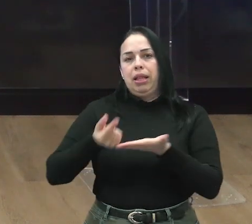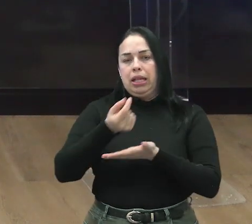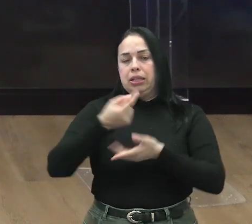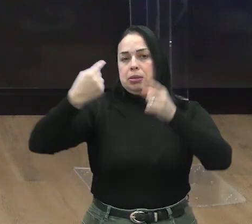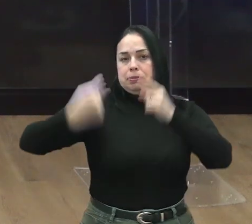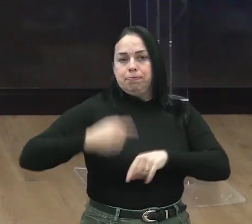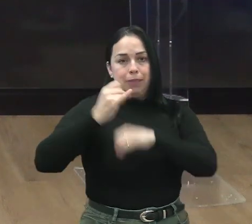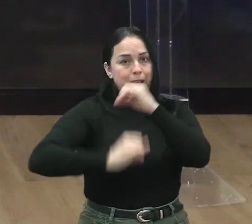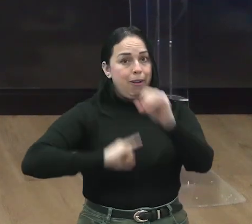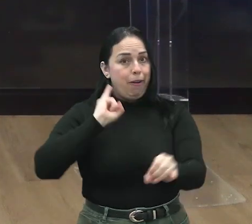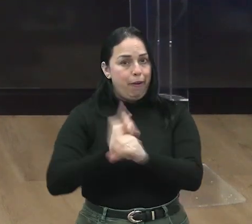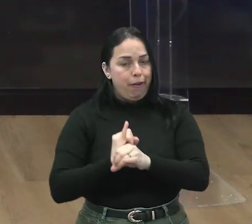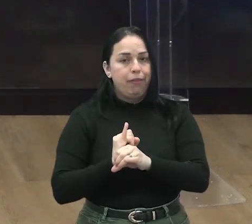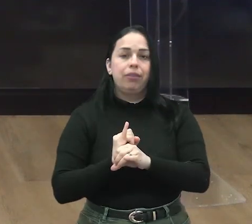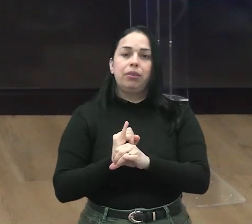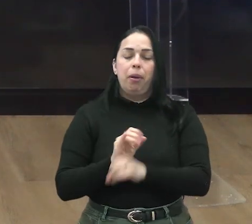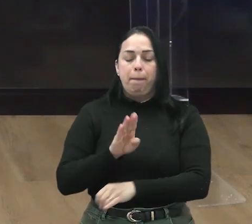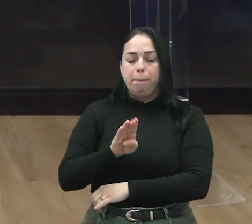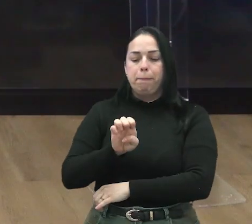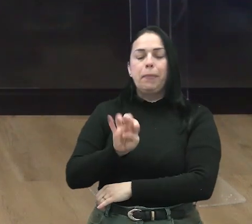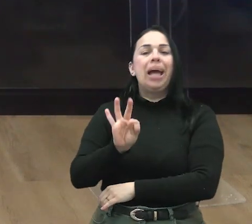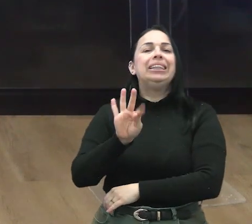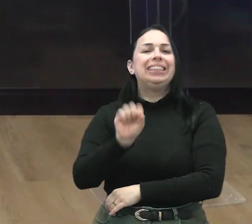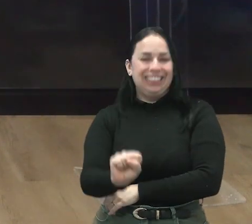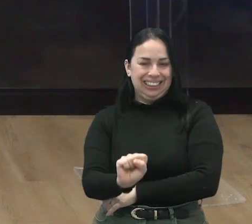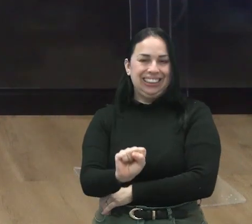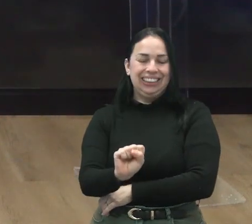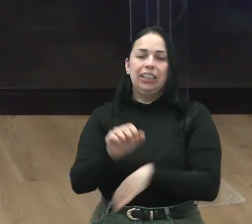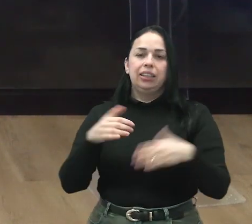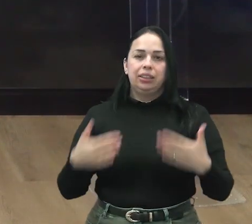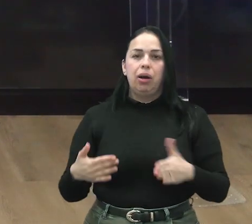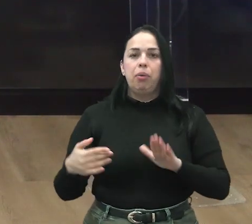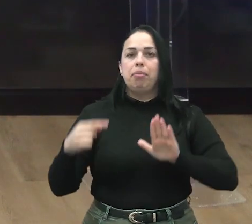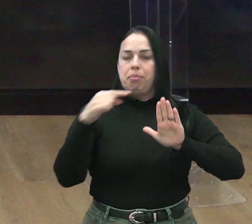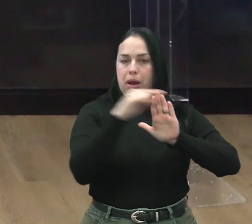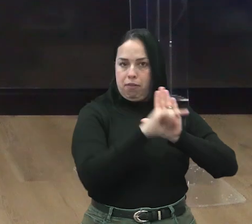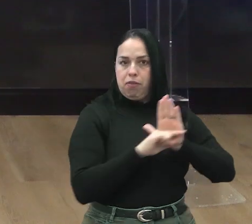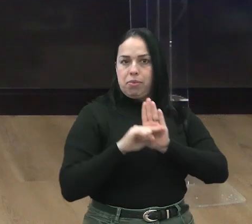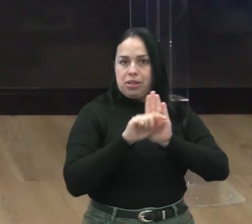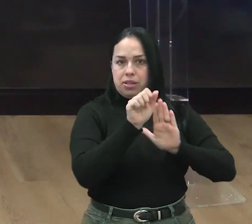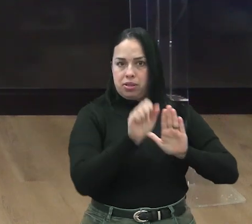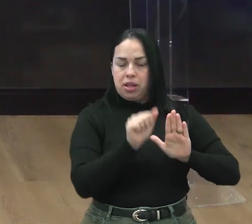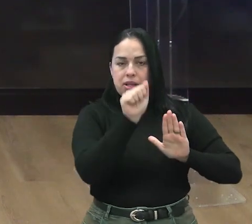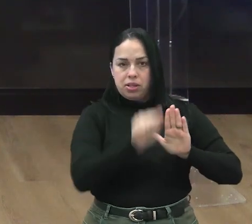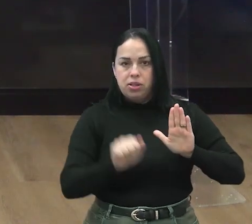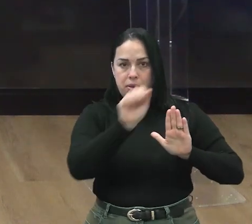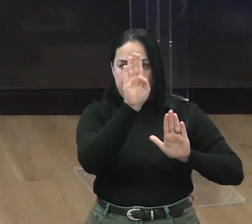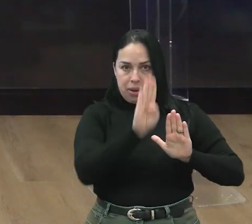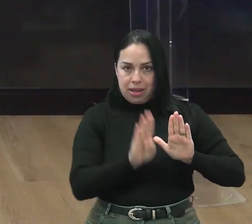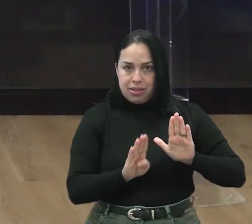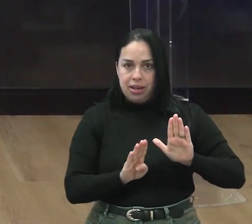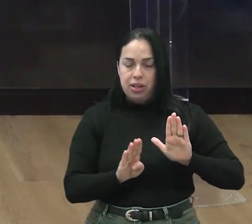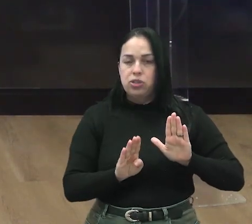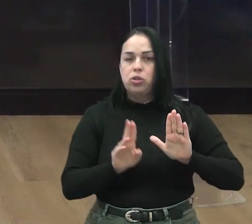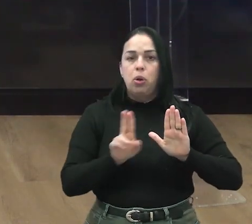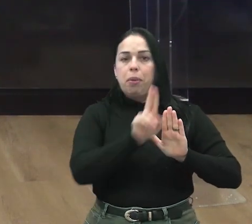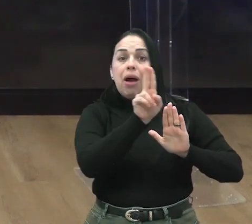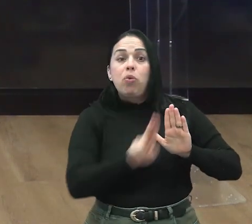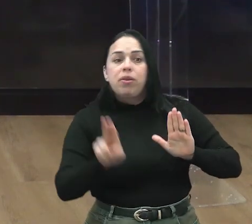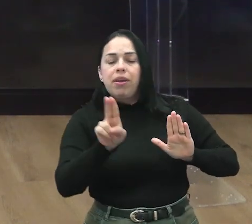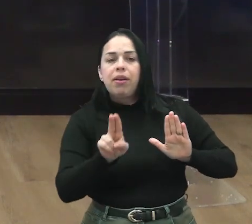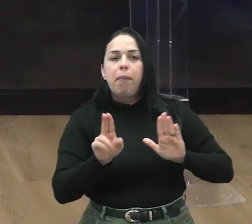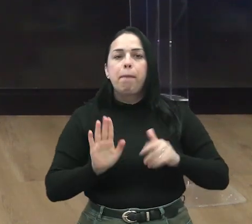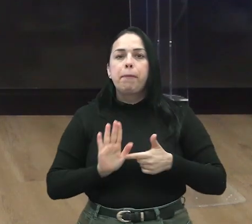apostas esportivas online, também conhecidas como bets. Estudo da Associação Brasileira de Mantenedoras do